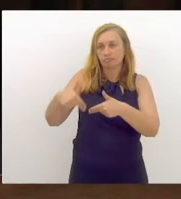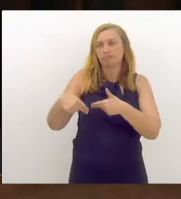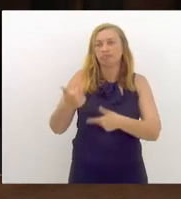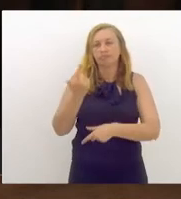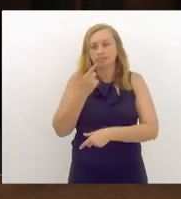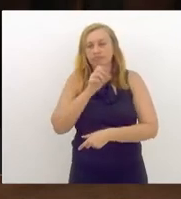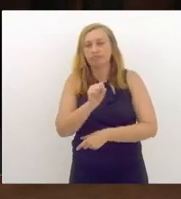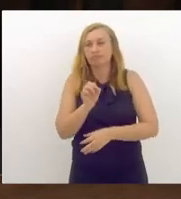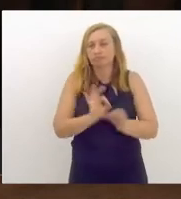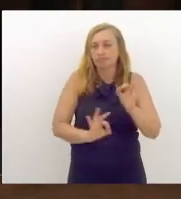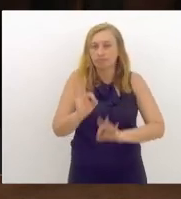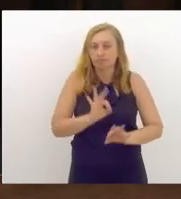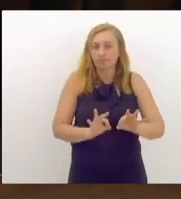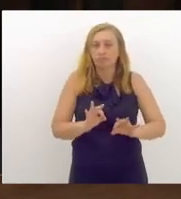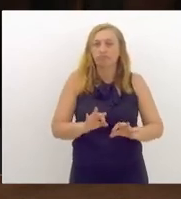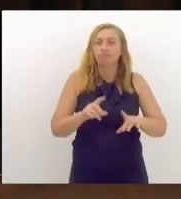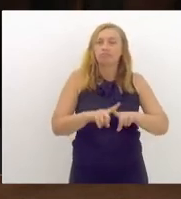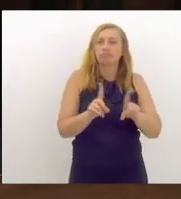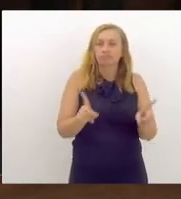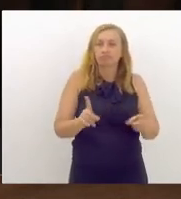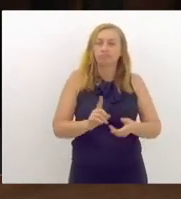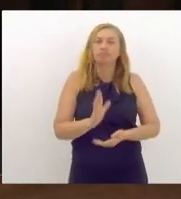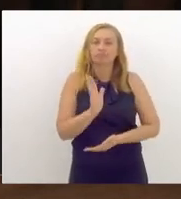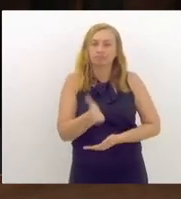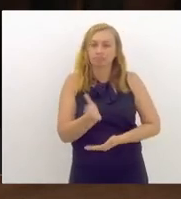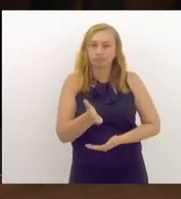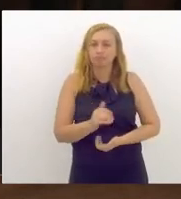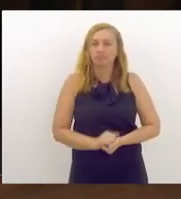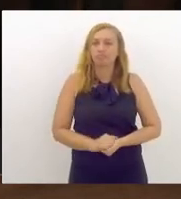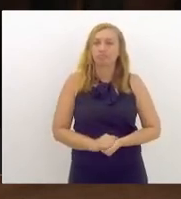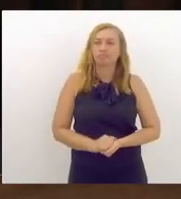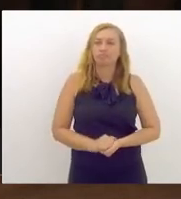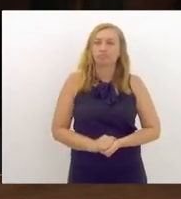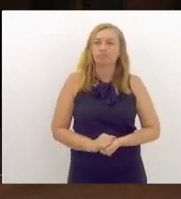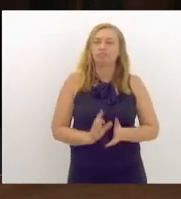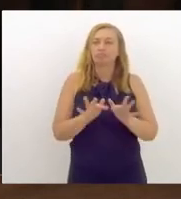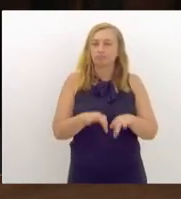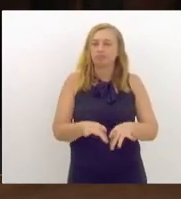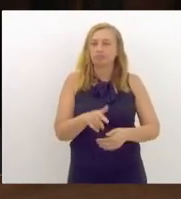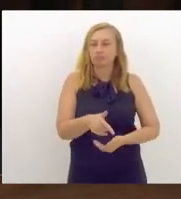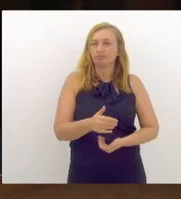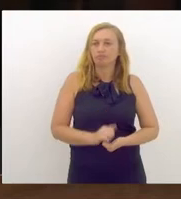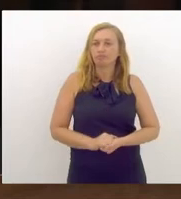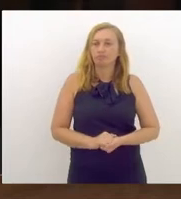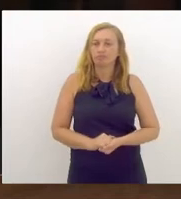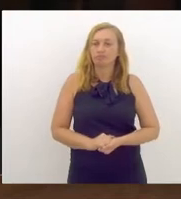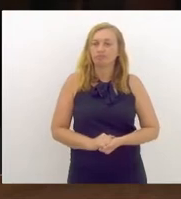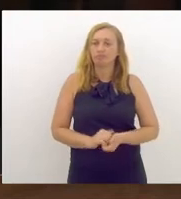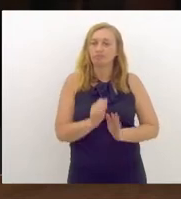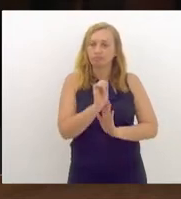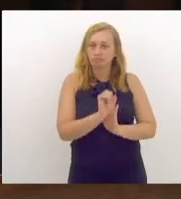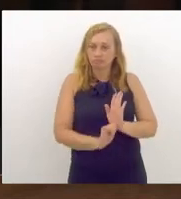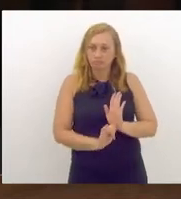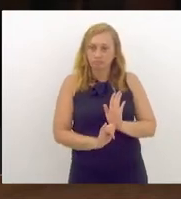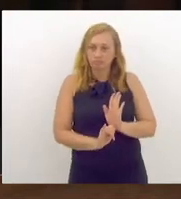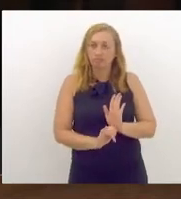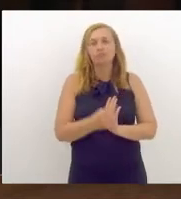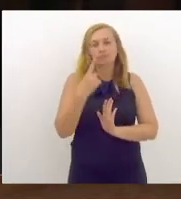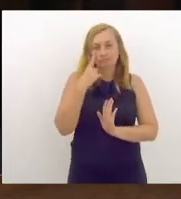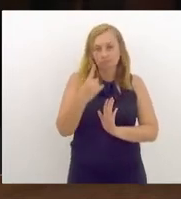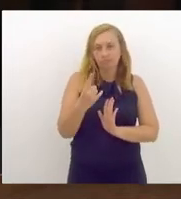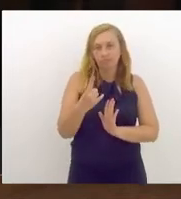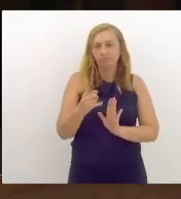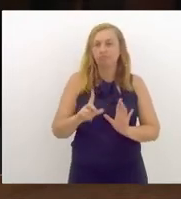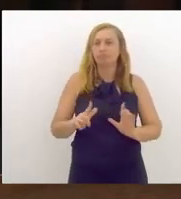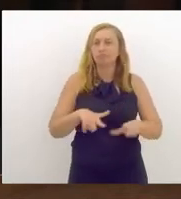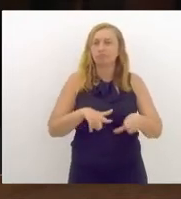que a gente consiga organizar isso mas já se acaba terminando aqui mas já com esse relatório e pelo que eu já vi